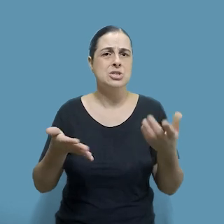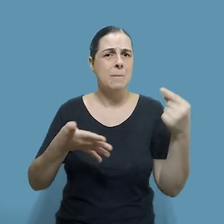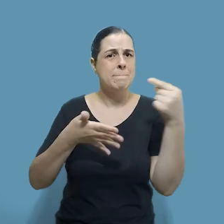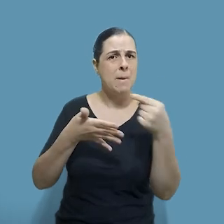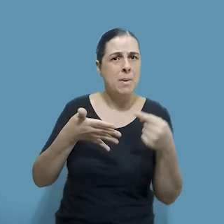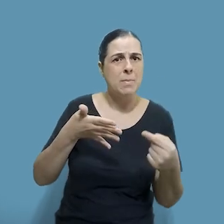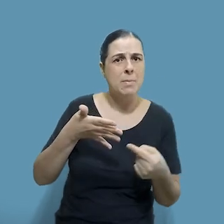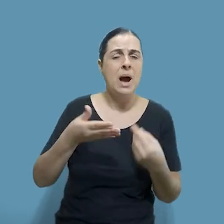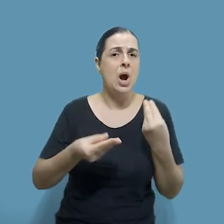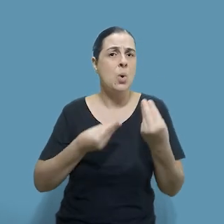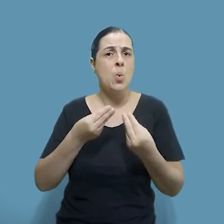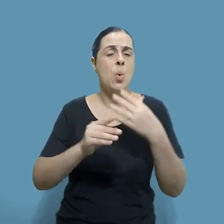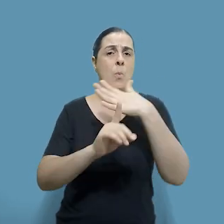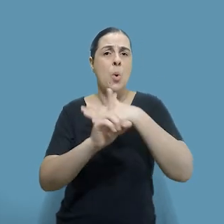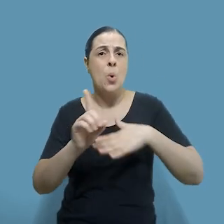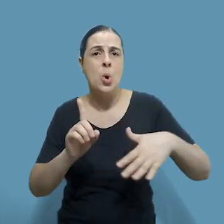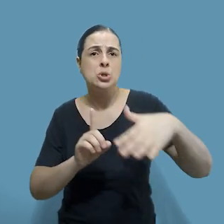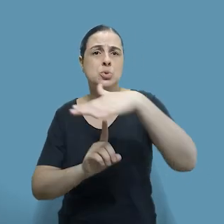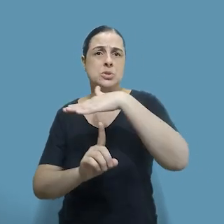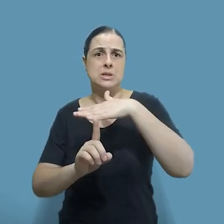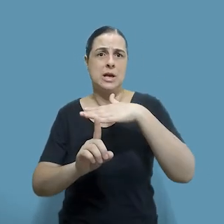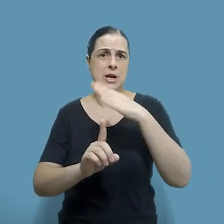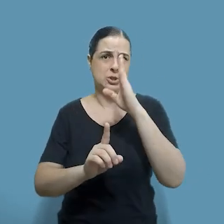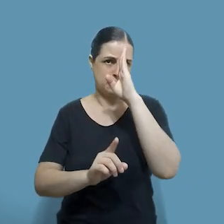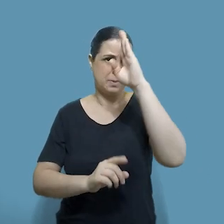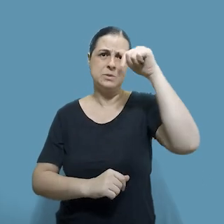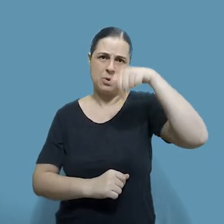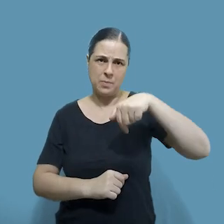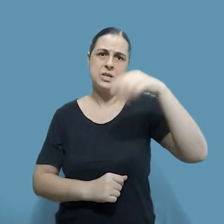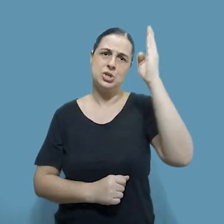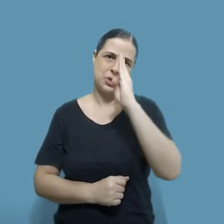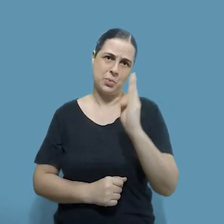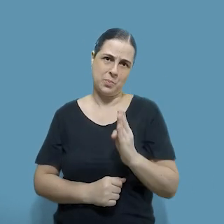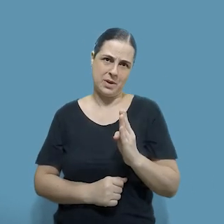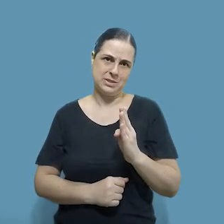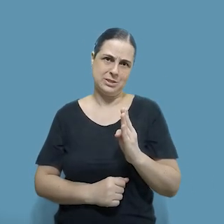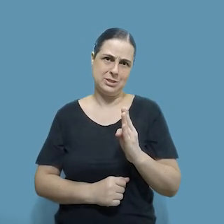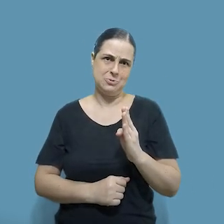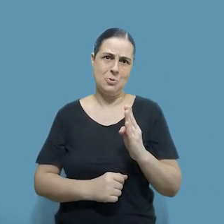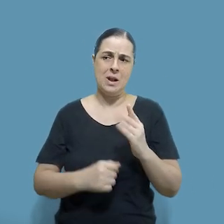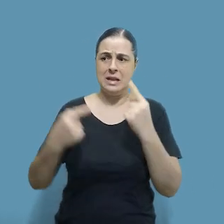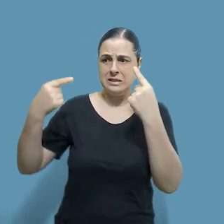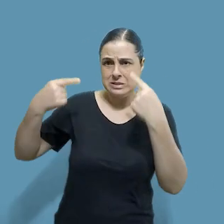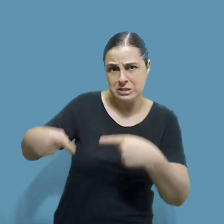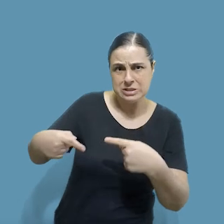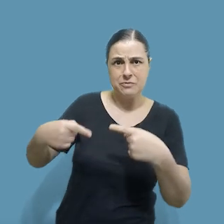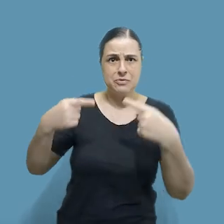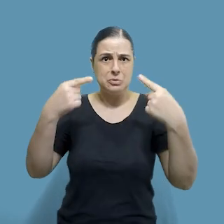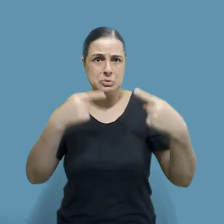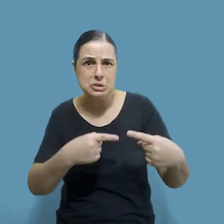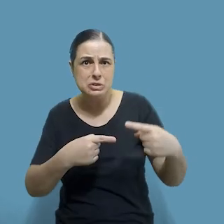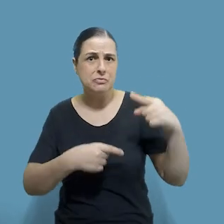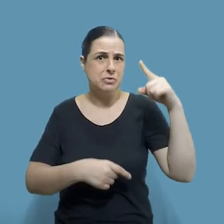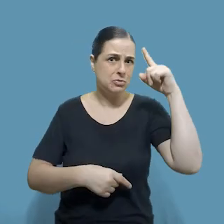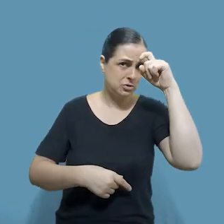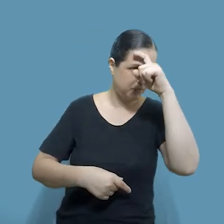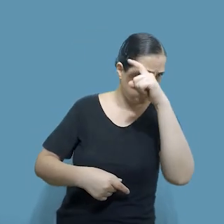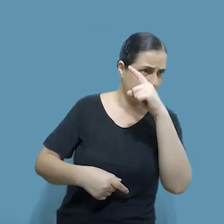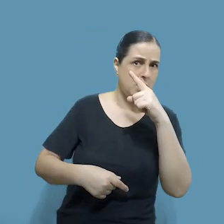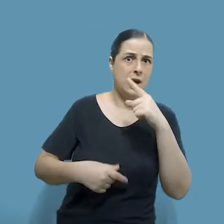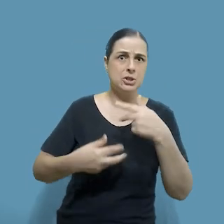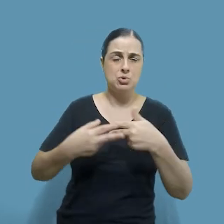permeia aí a nossa sociedade, principalmente aqui no Brasil, e os desafios que tem, e as coisas boas que já tem também.